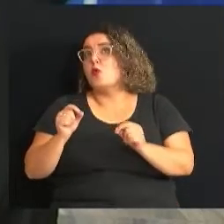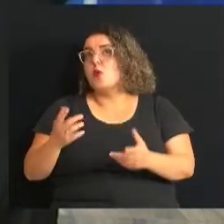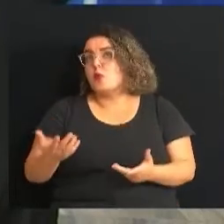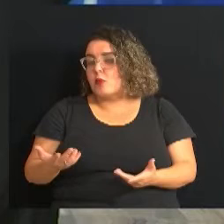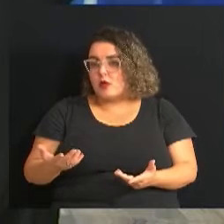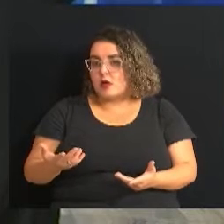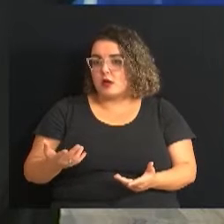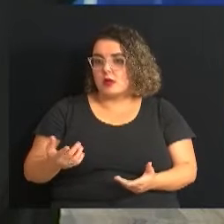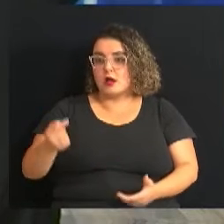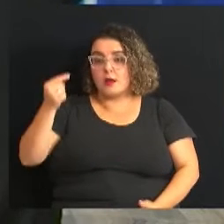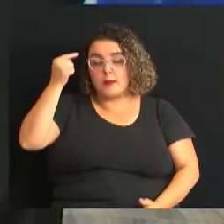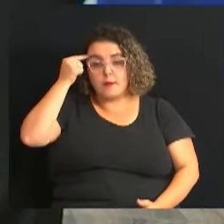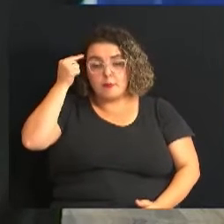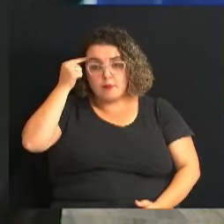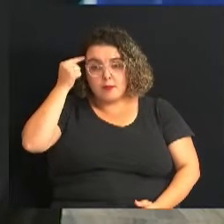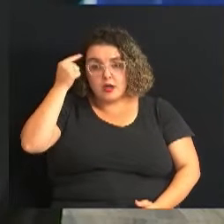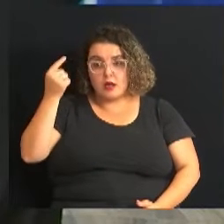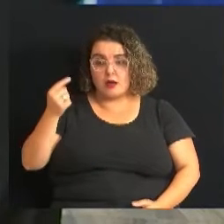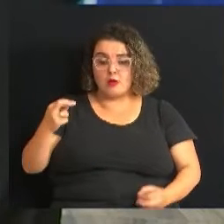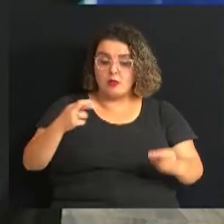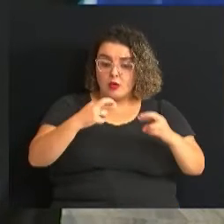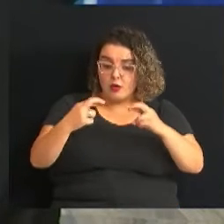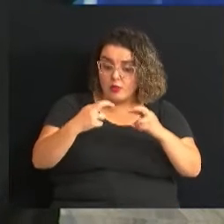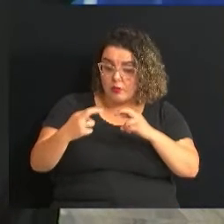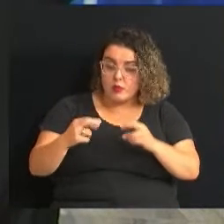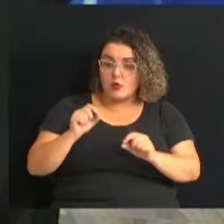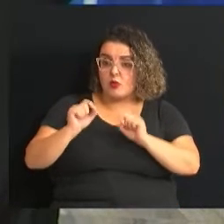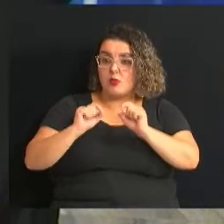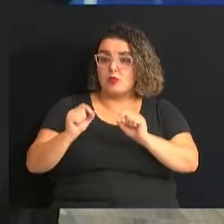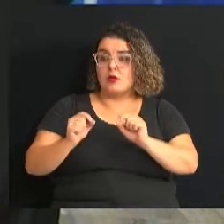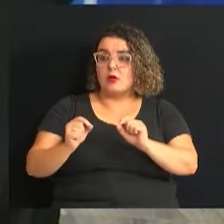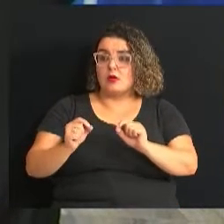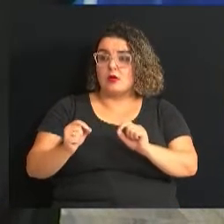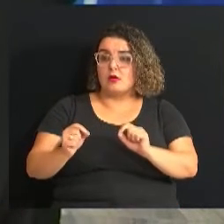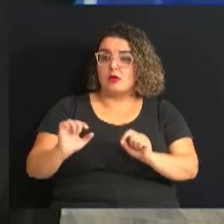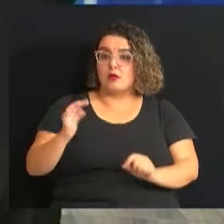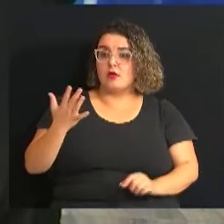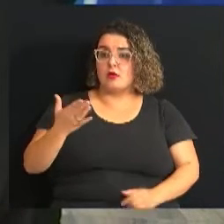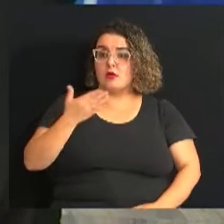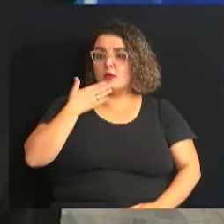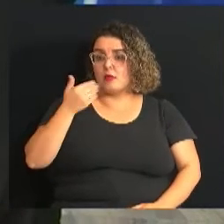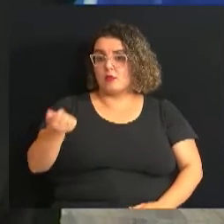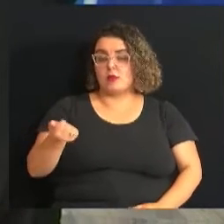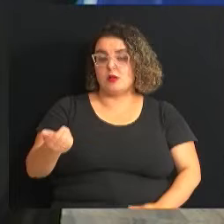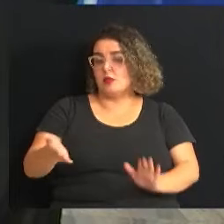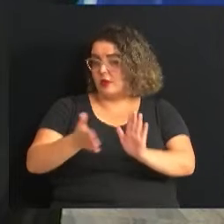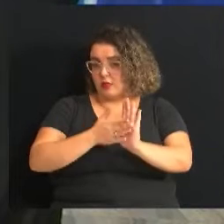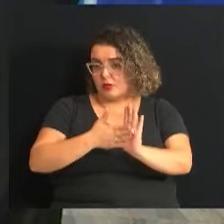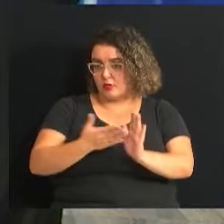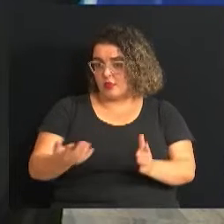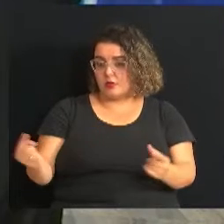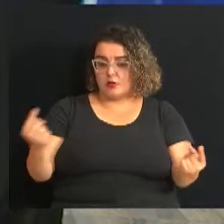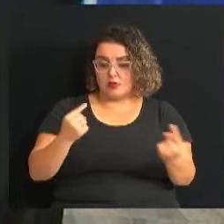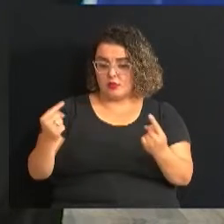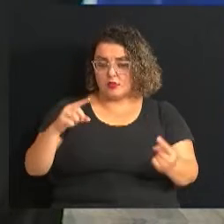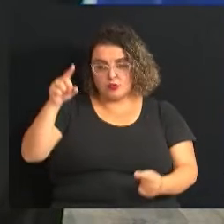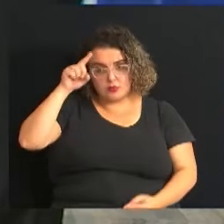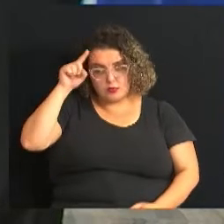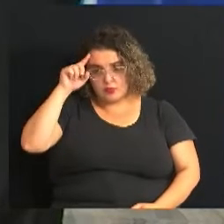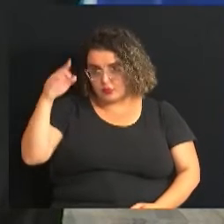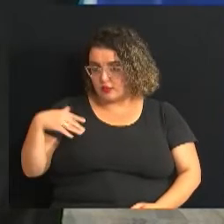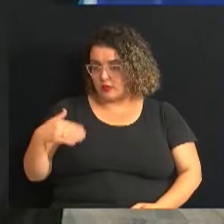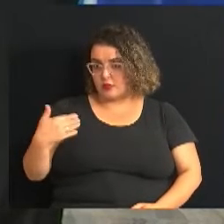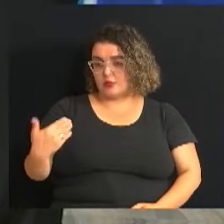a pensar, a observar o que estava acontecendo e propor essas melhorias? São demandas que chegam todos os dias, né? A